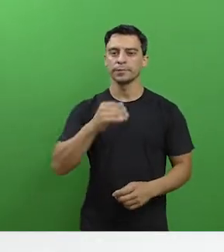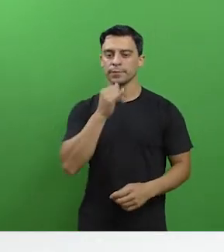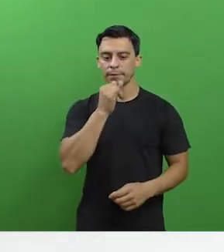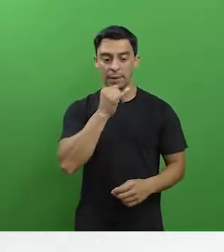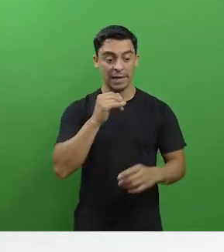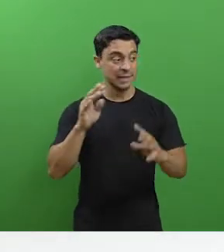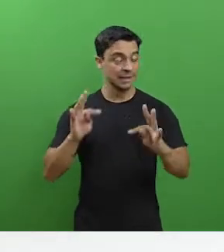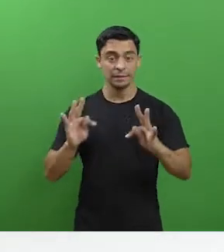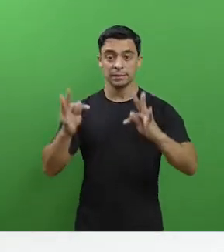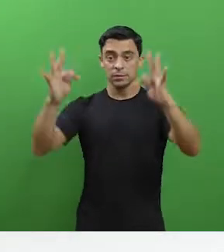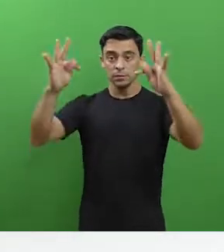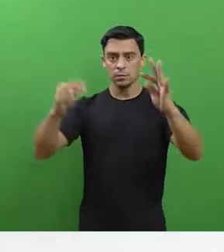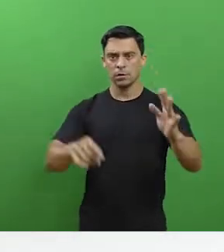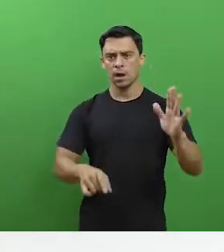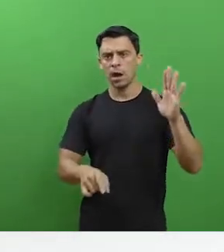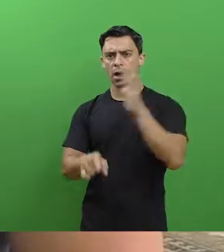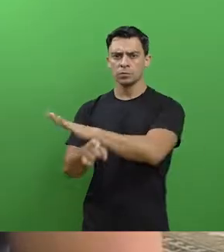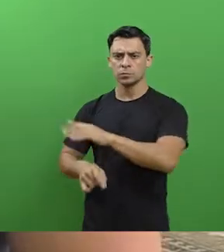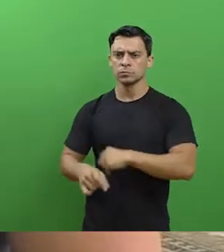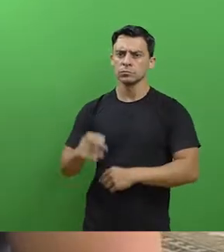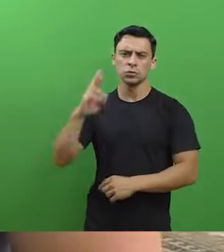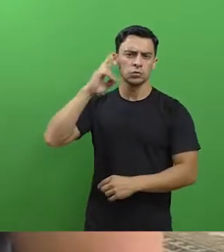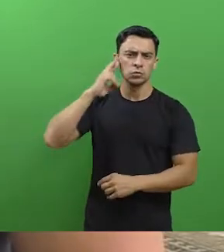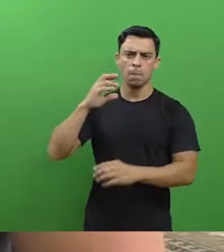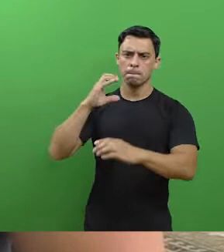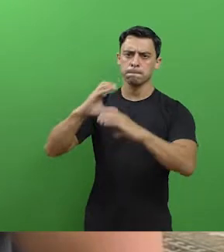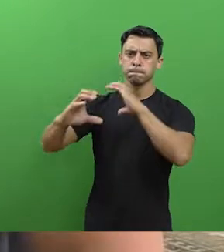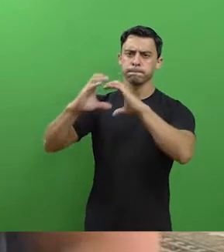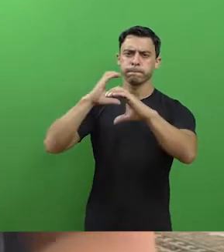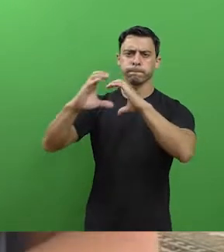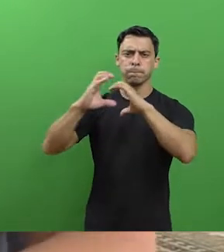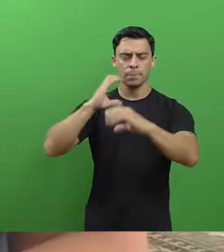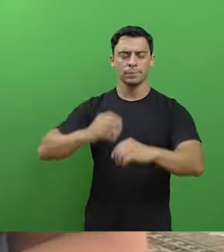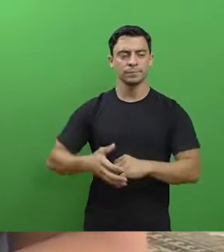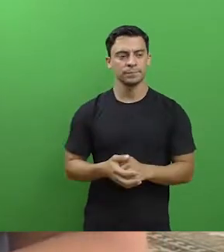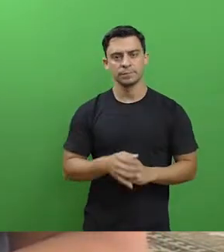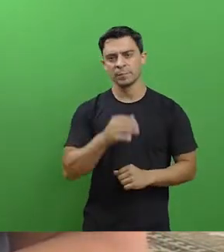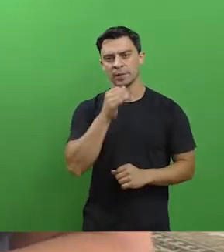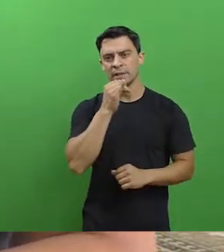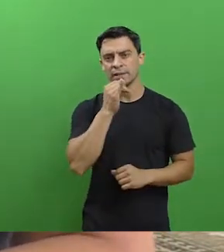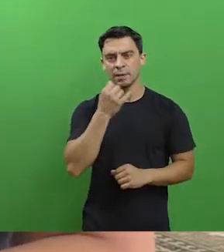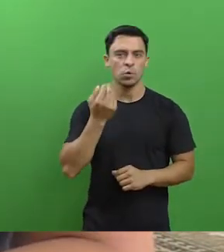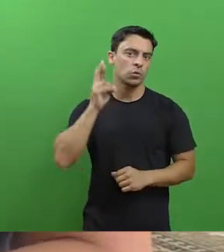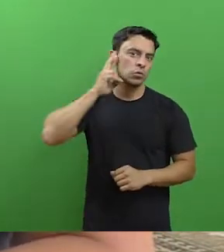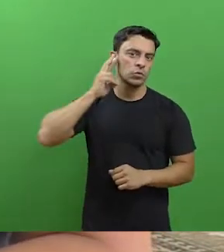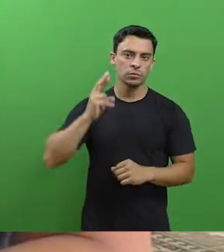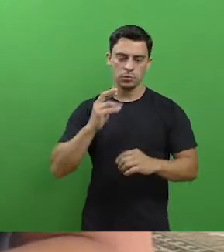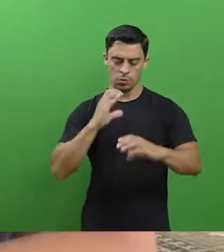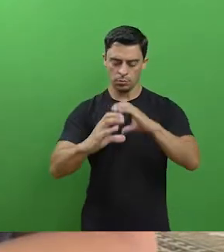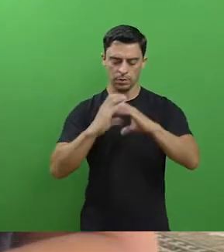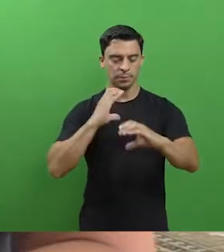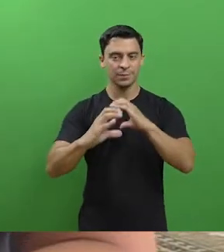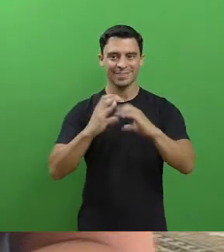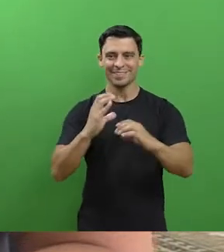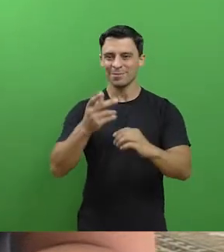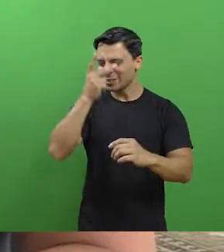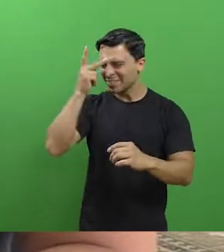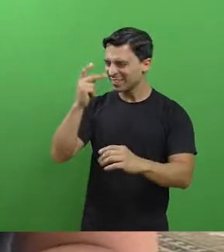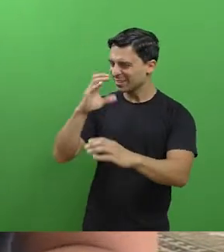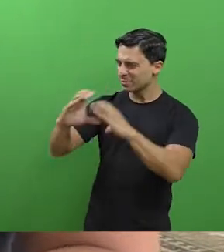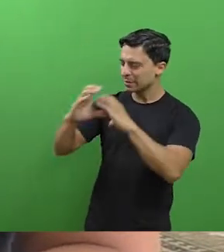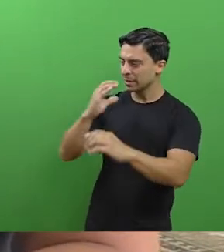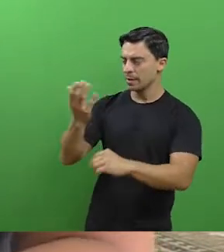facilitou muito a comunicação com o surdo. Acho muito importante. Por exemplo, o surdo, quando ele vai se comunicar com outra pessoa, antigamente, por exemplo, o celular,